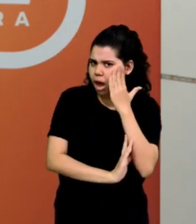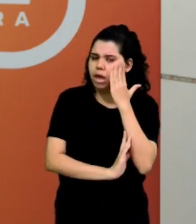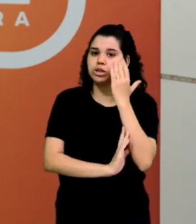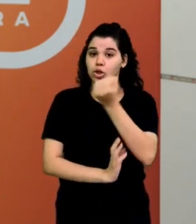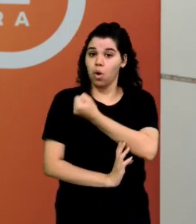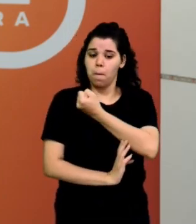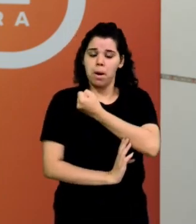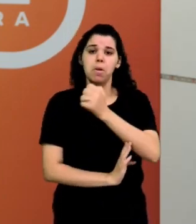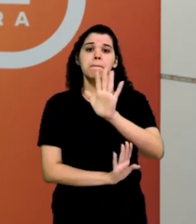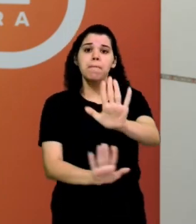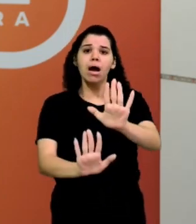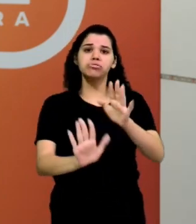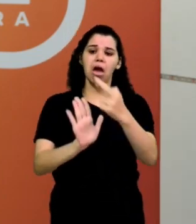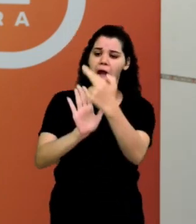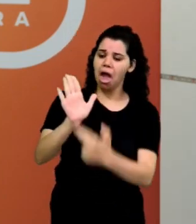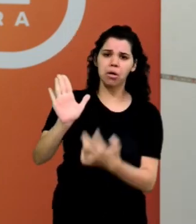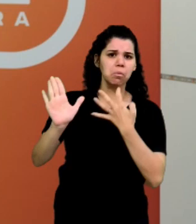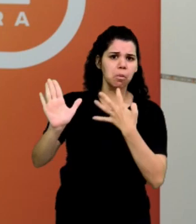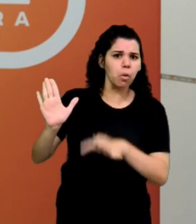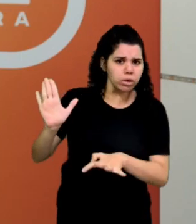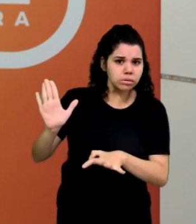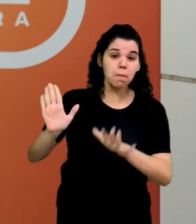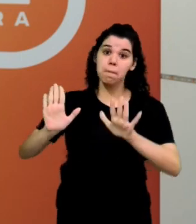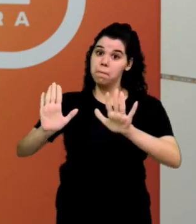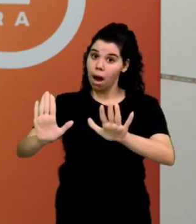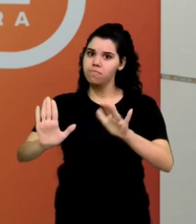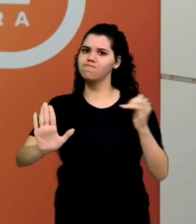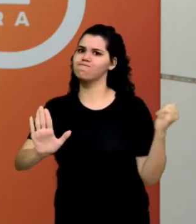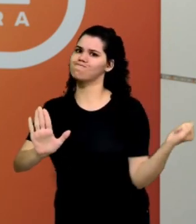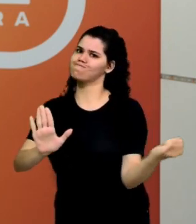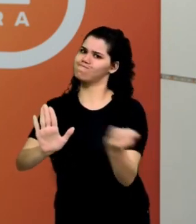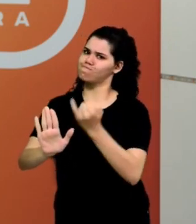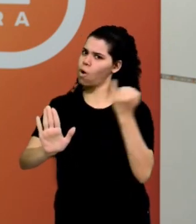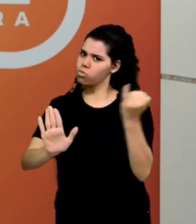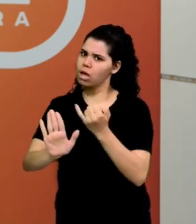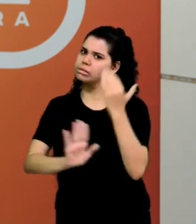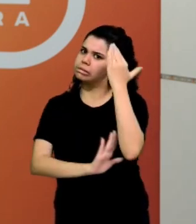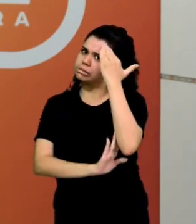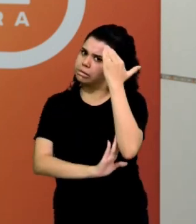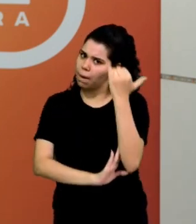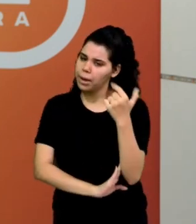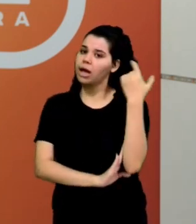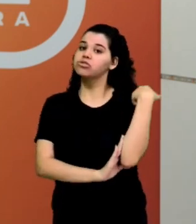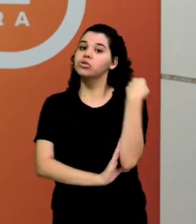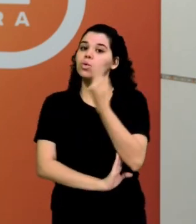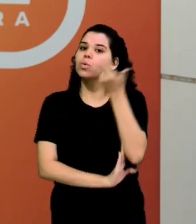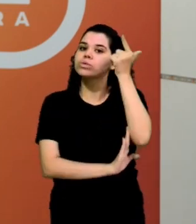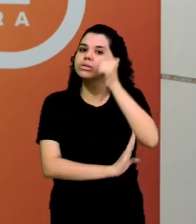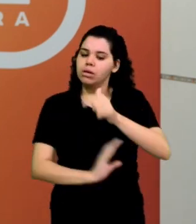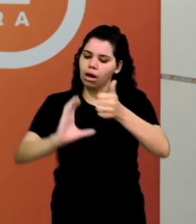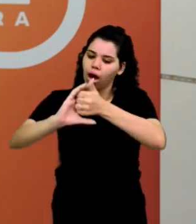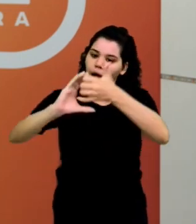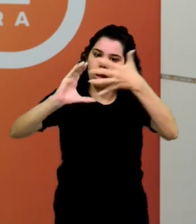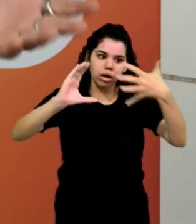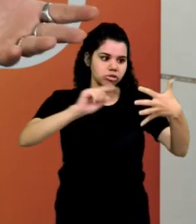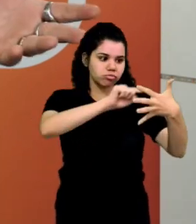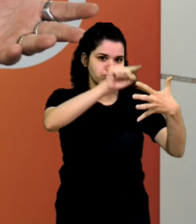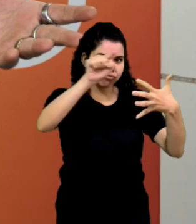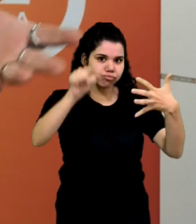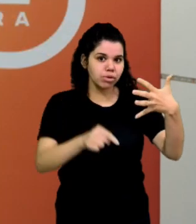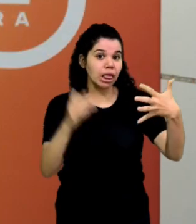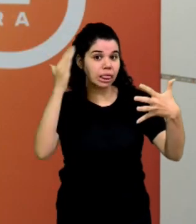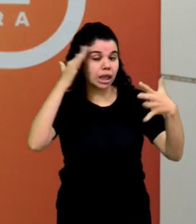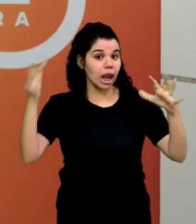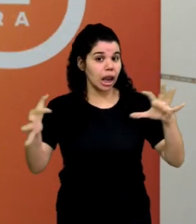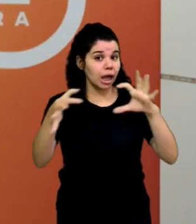regras? Mas que conhecer as suas regras é extremamente importante para a gente compreender diversas características que estão ligadas aos